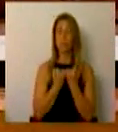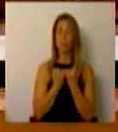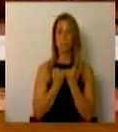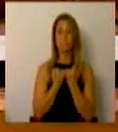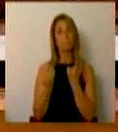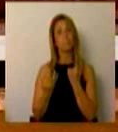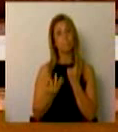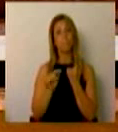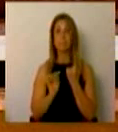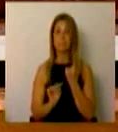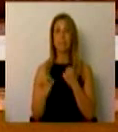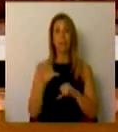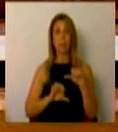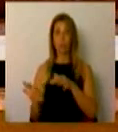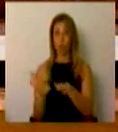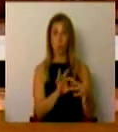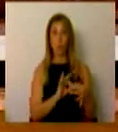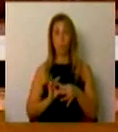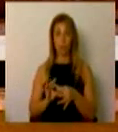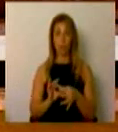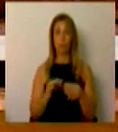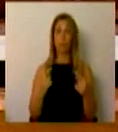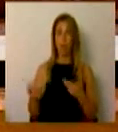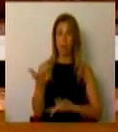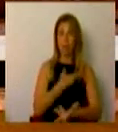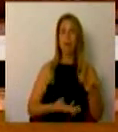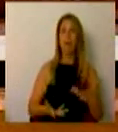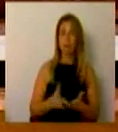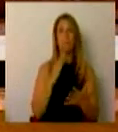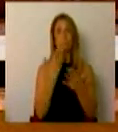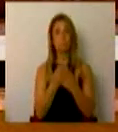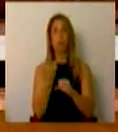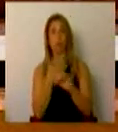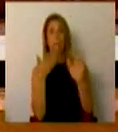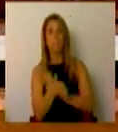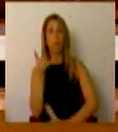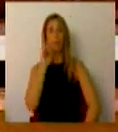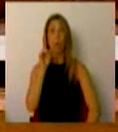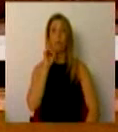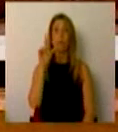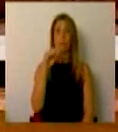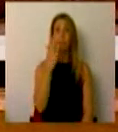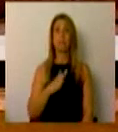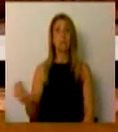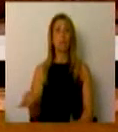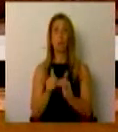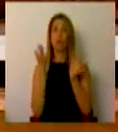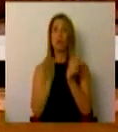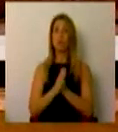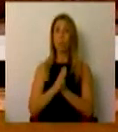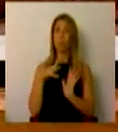e que esses laboratórios colaborativos venham para criar emprego qualificado e emprego científico em todo o